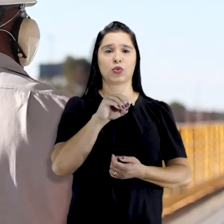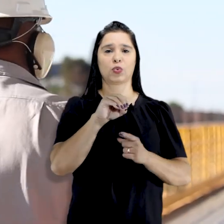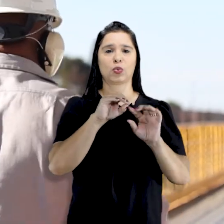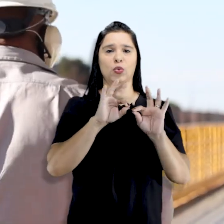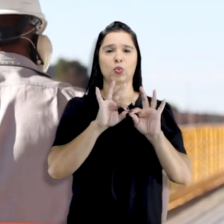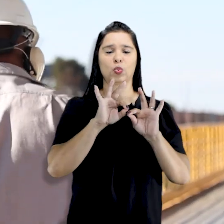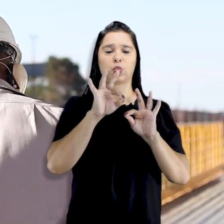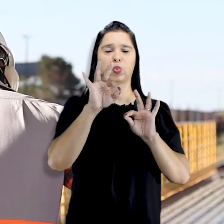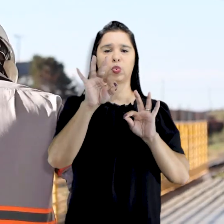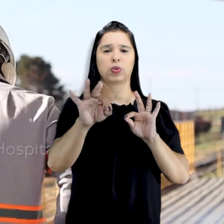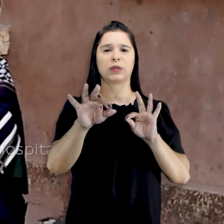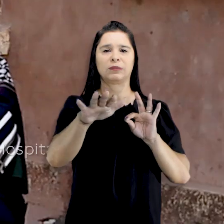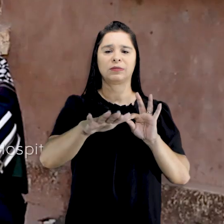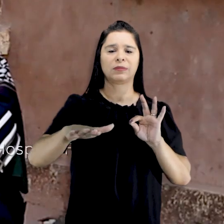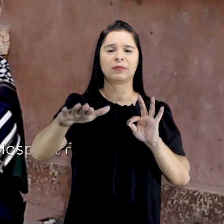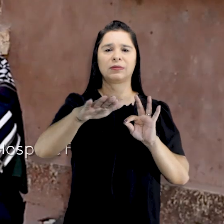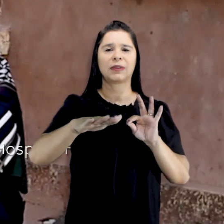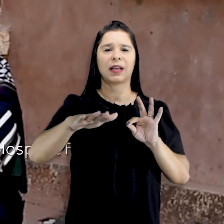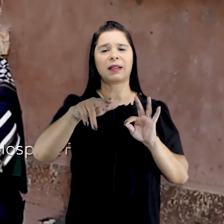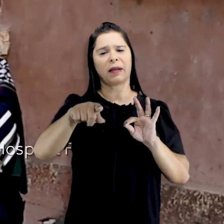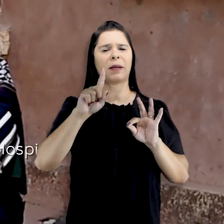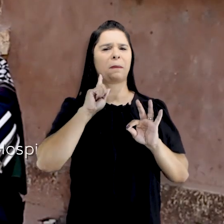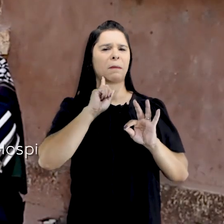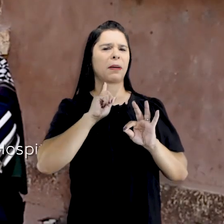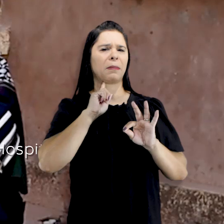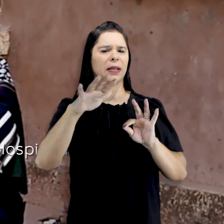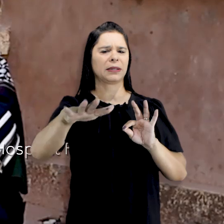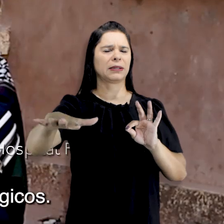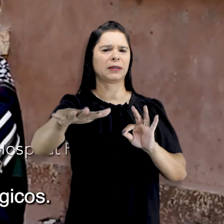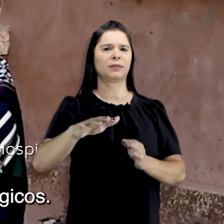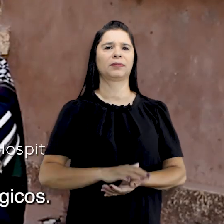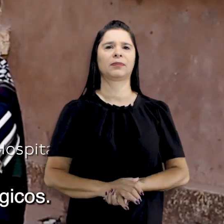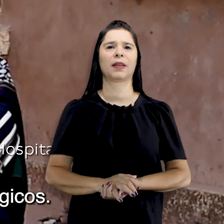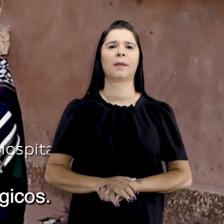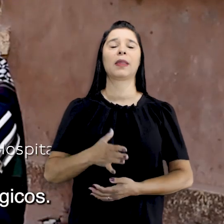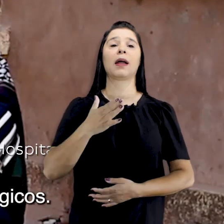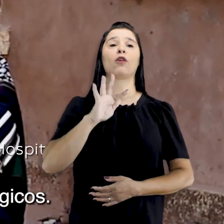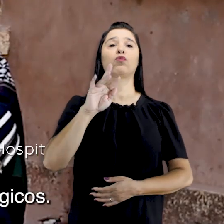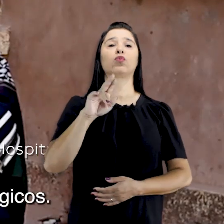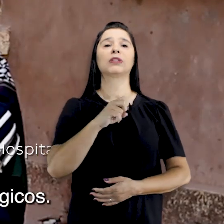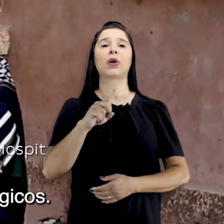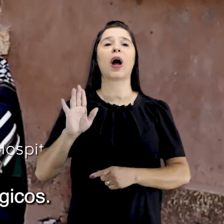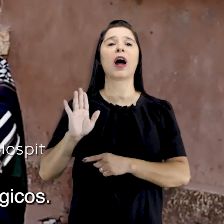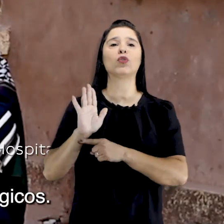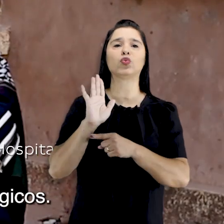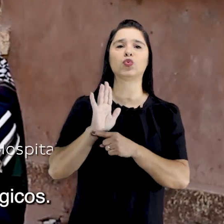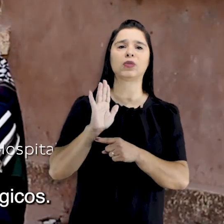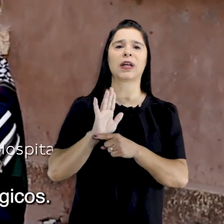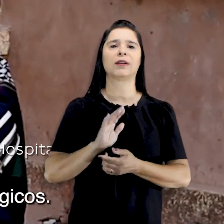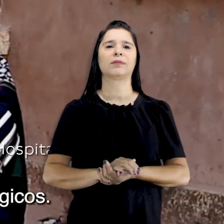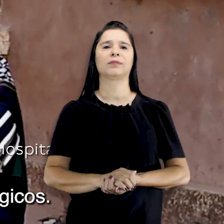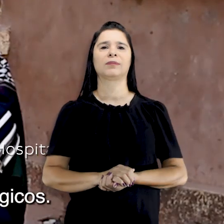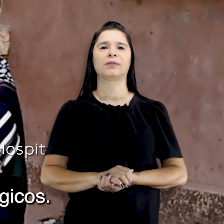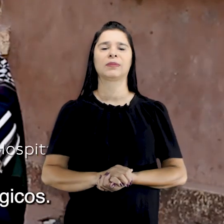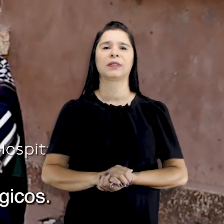até Salitre de Minas. Minha função aqui era auxiliar de